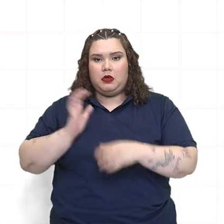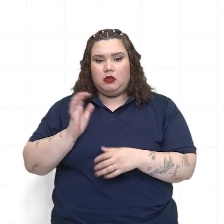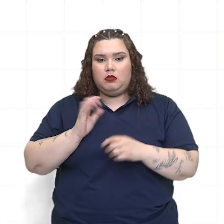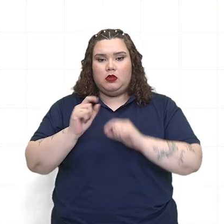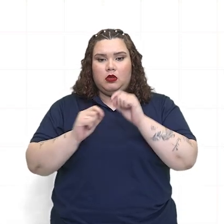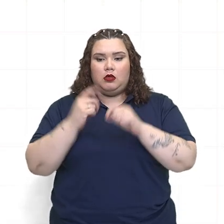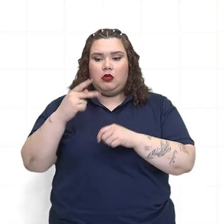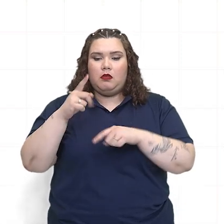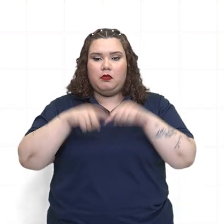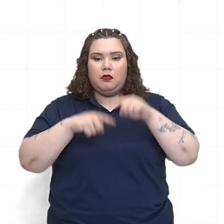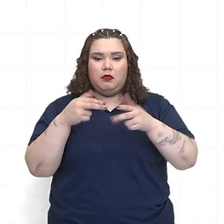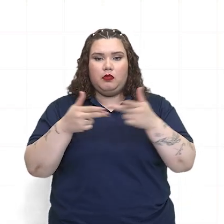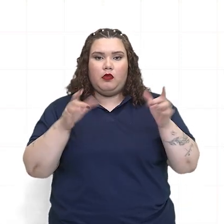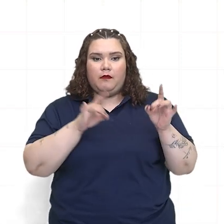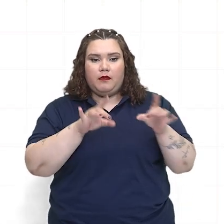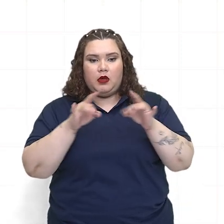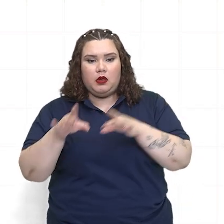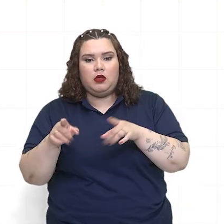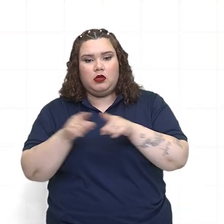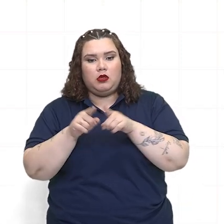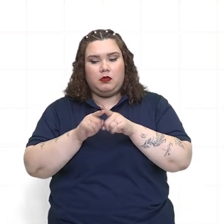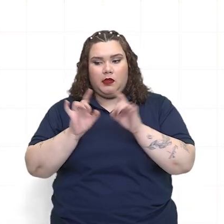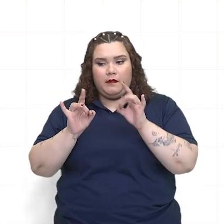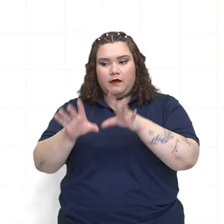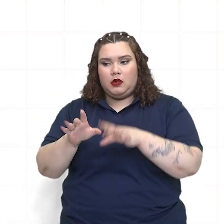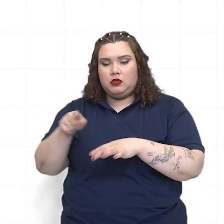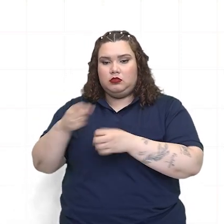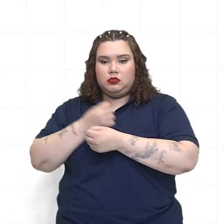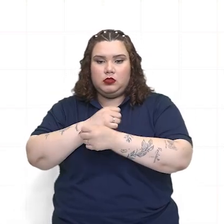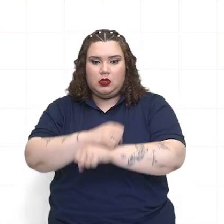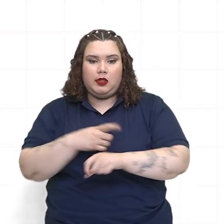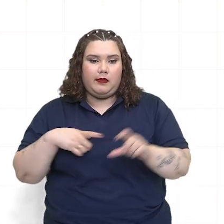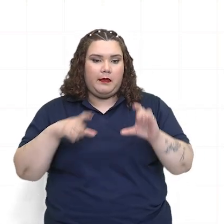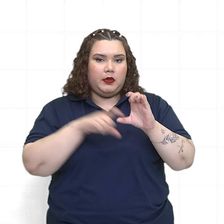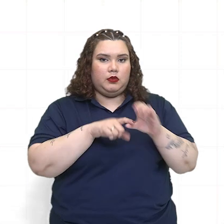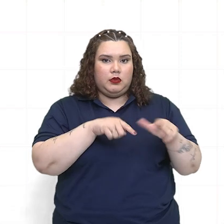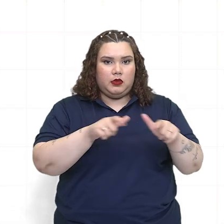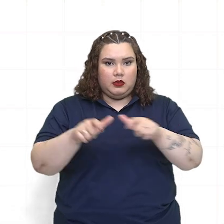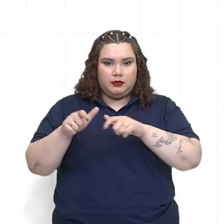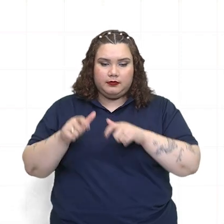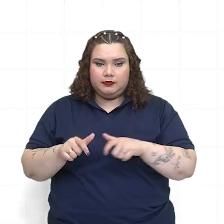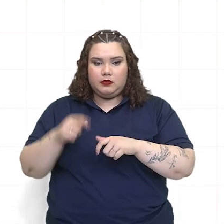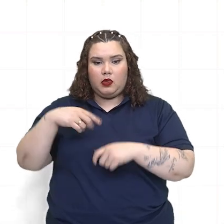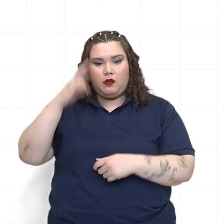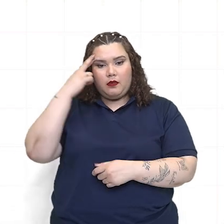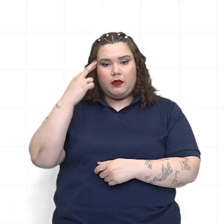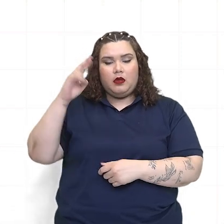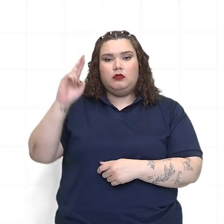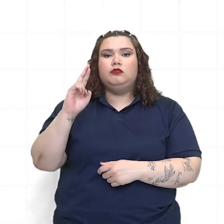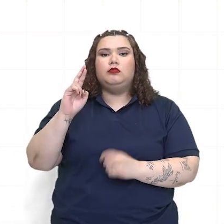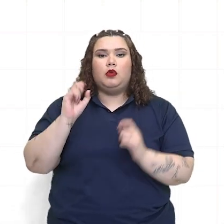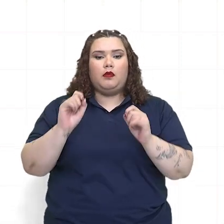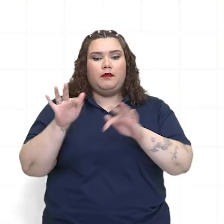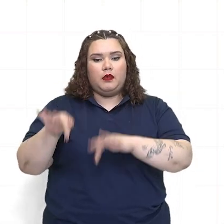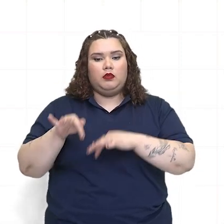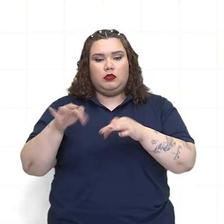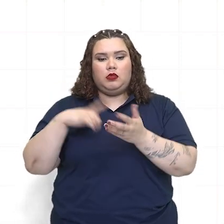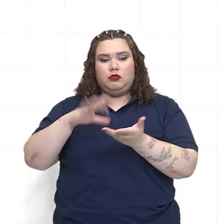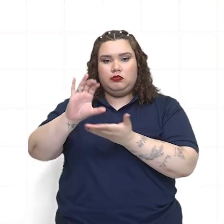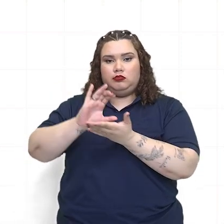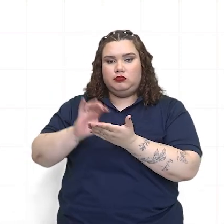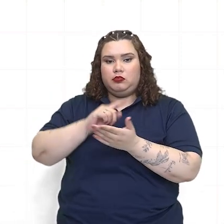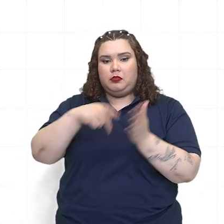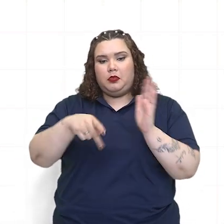empenhavam seus bens e vendiam a liberdade dos camponeses dependentes de suas terras. Os senhores feudais recebiam a ajuda de